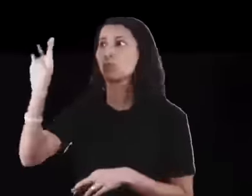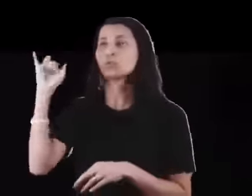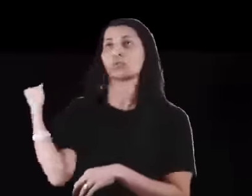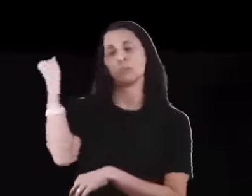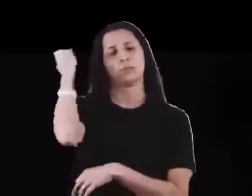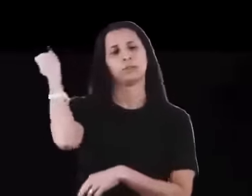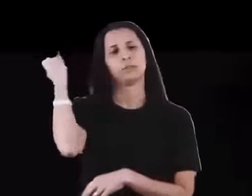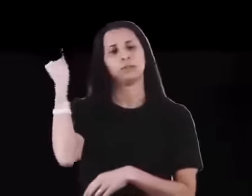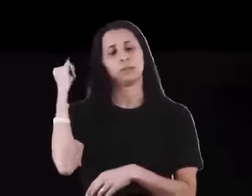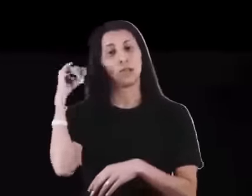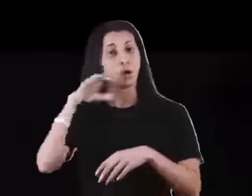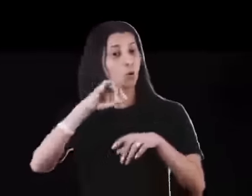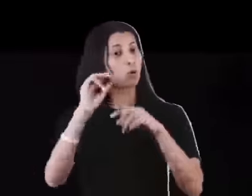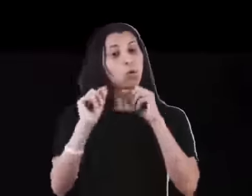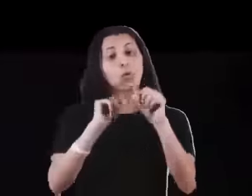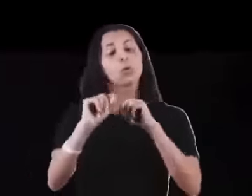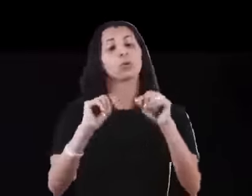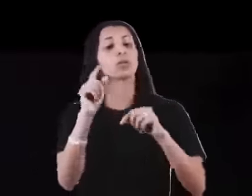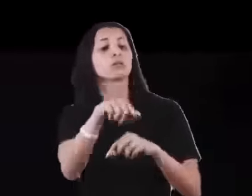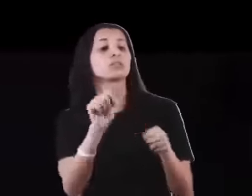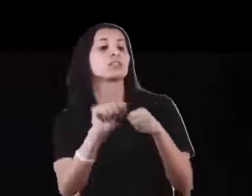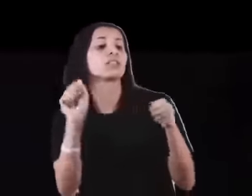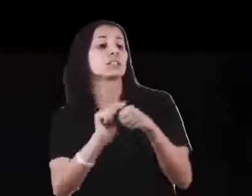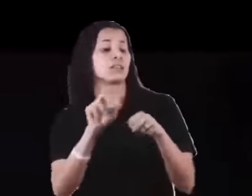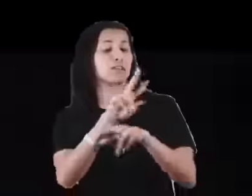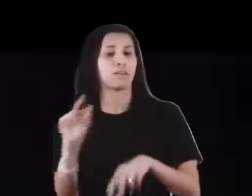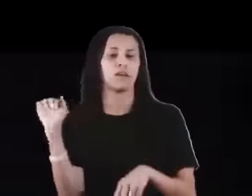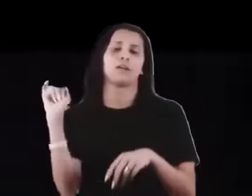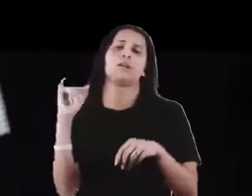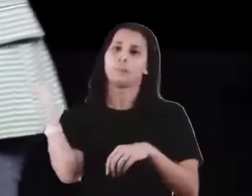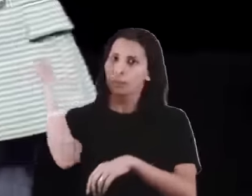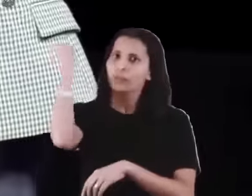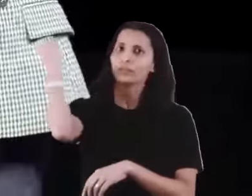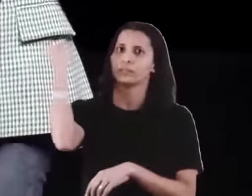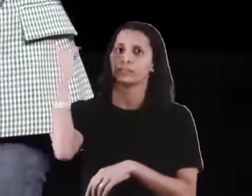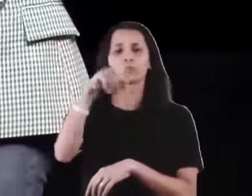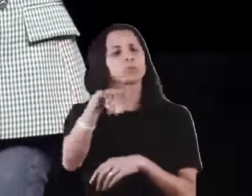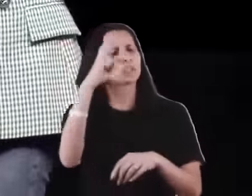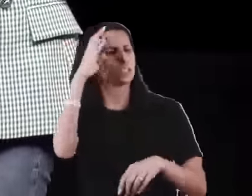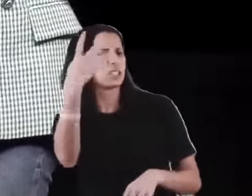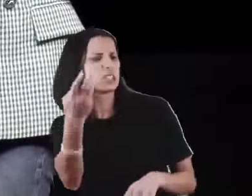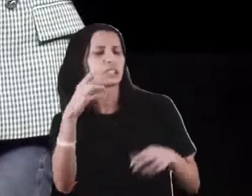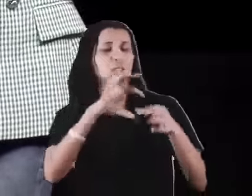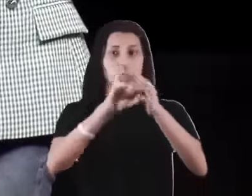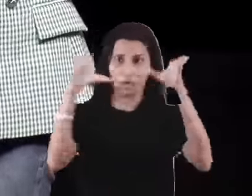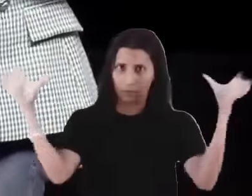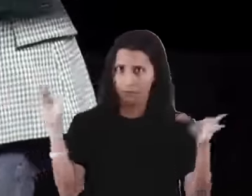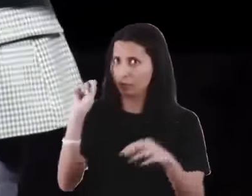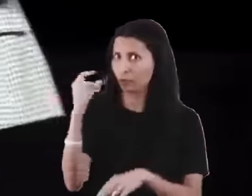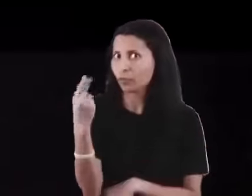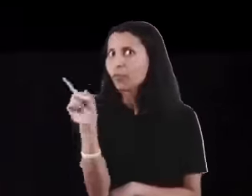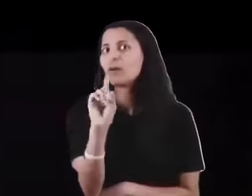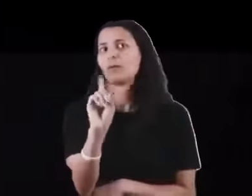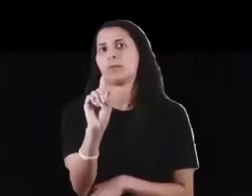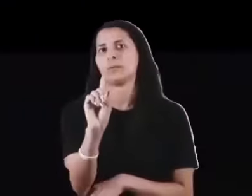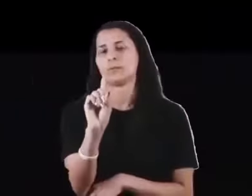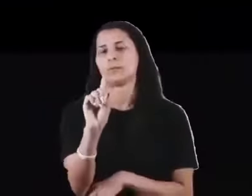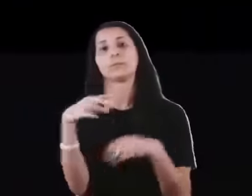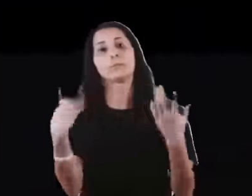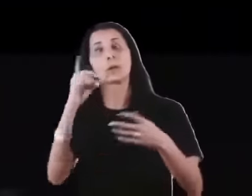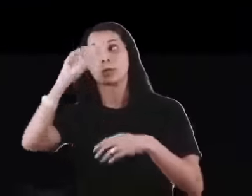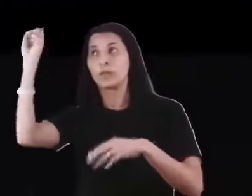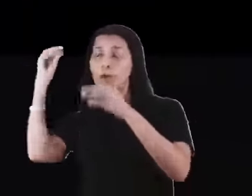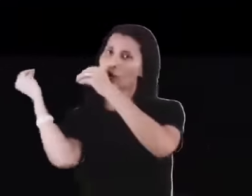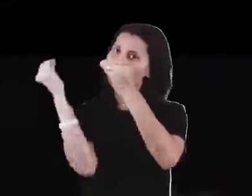agora aquilo que você vai fazer com que eu conquistei para você importa é você que decide andar em liberdade ou não Só Deus pode te oferecer